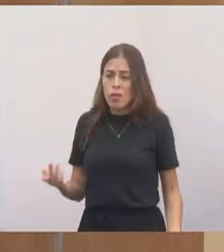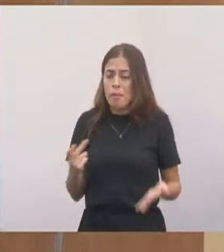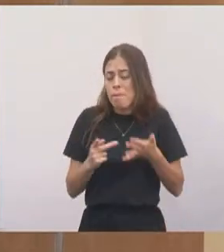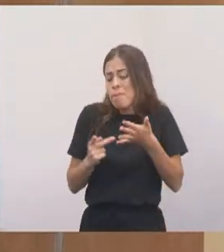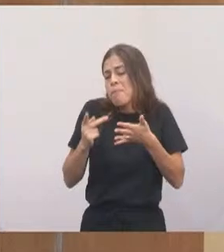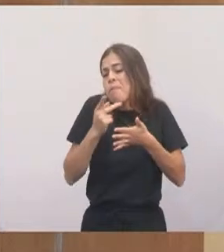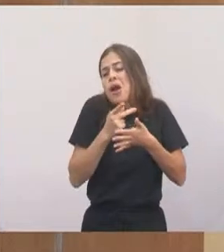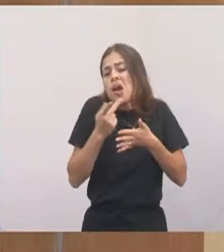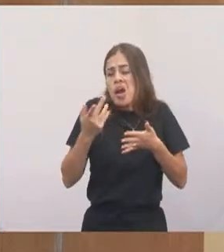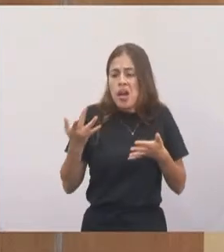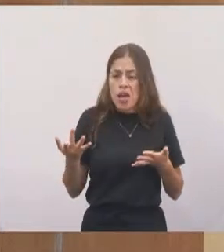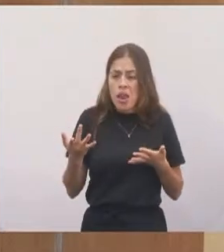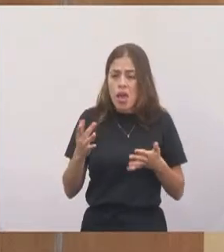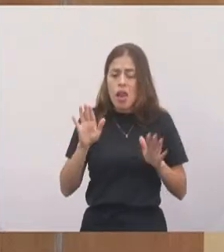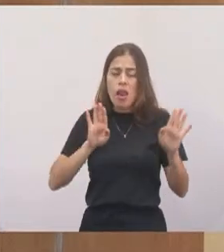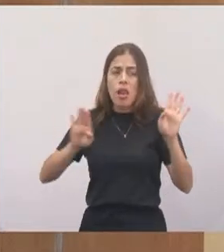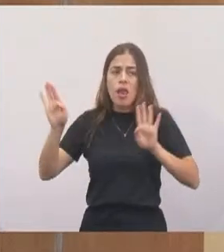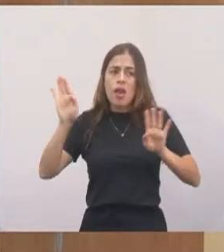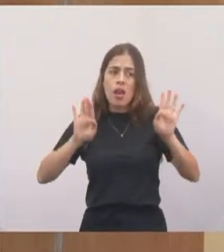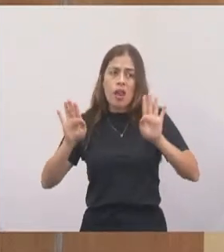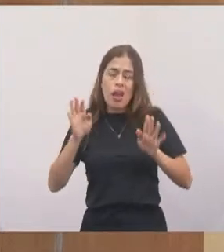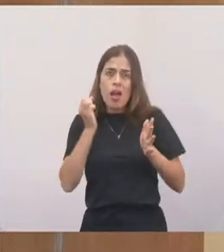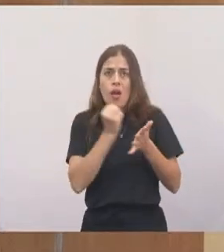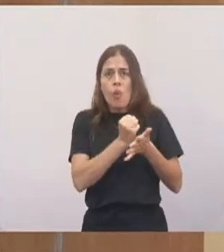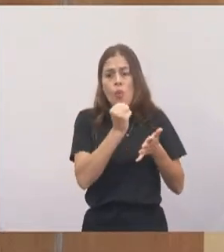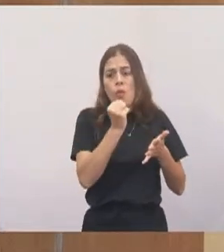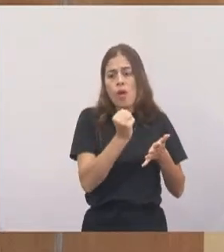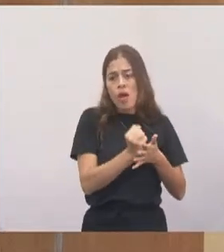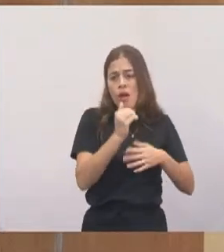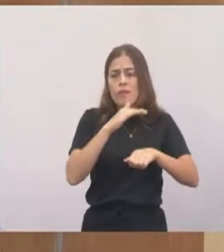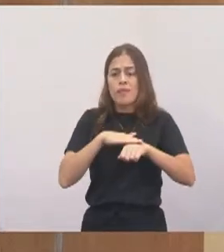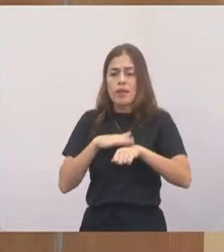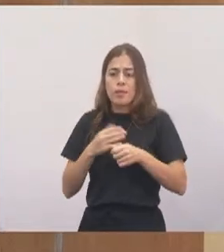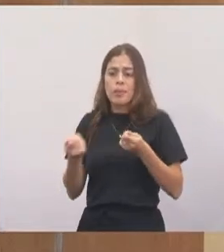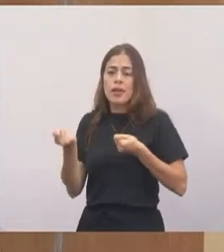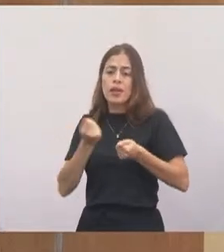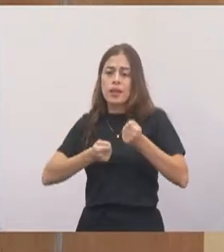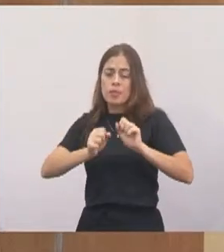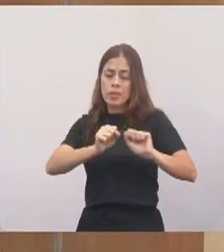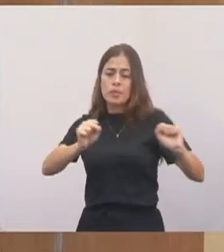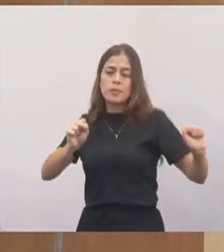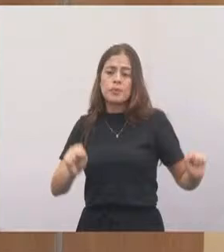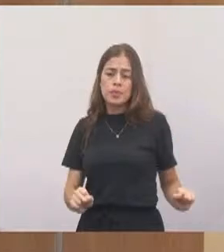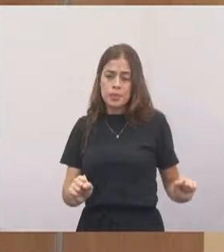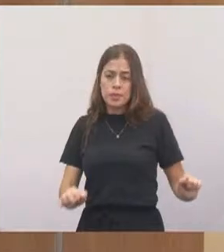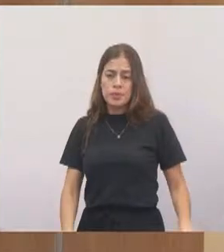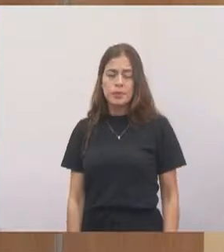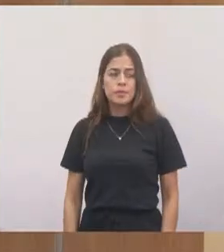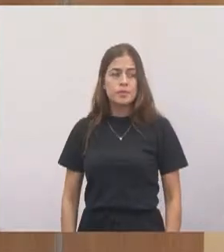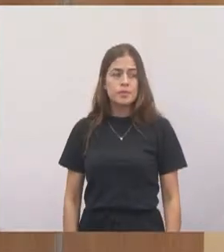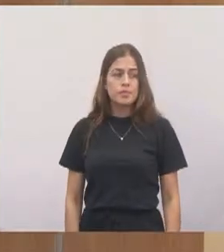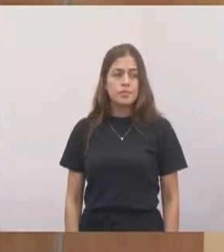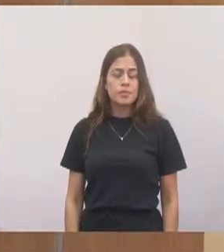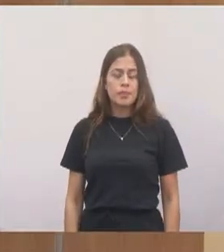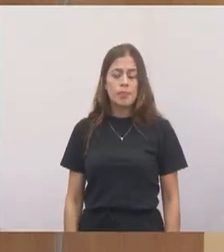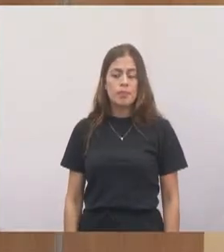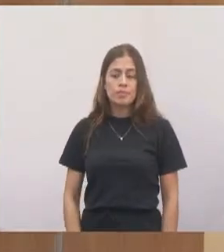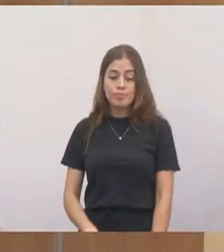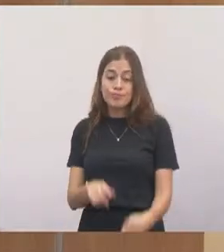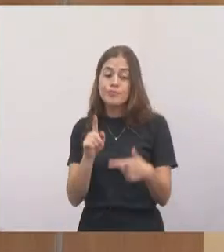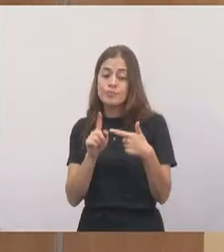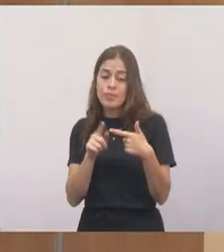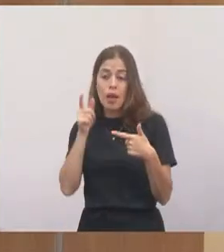preferenciais nas licitações e contratações realizadas pela administração pública. Outro ponto a